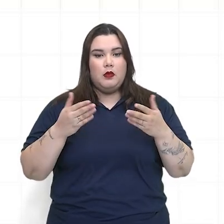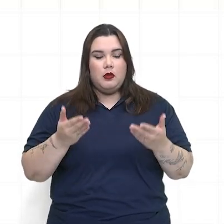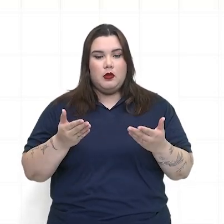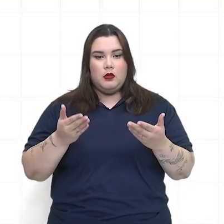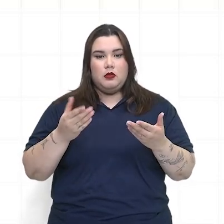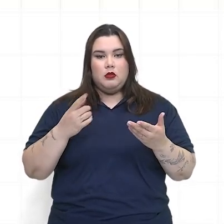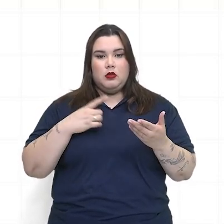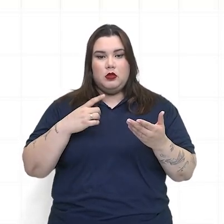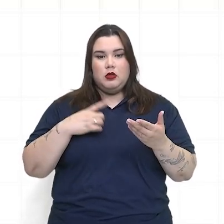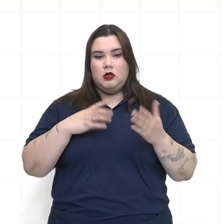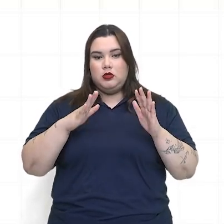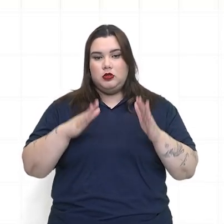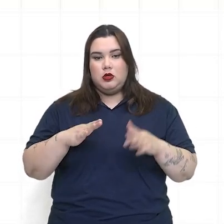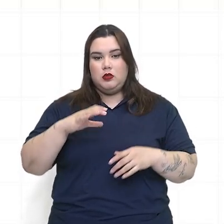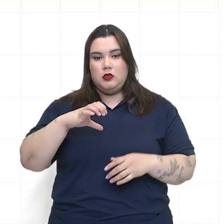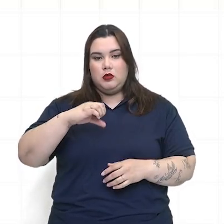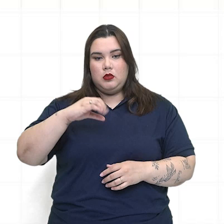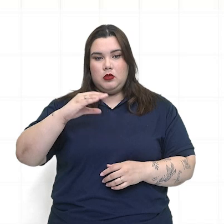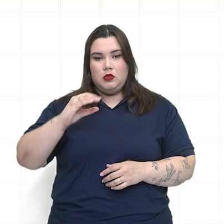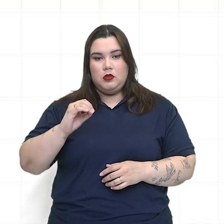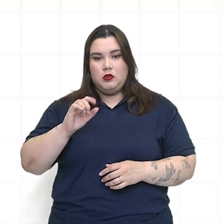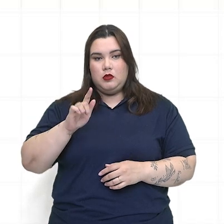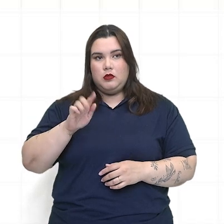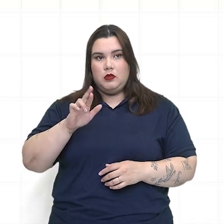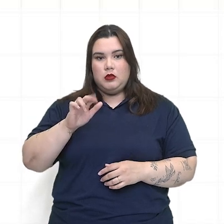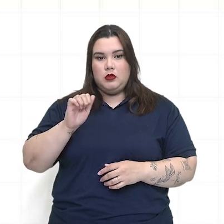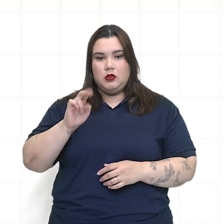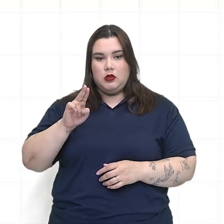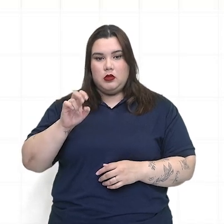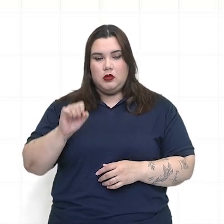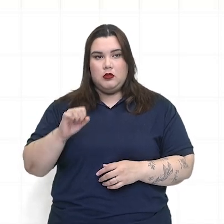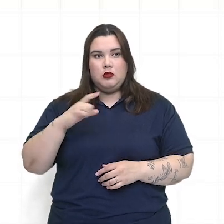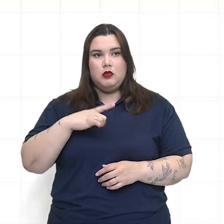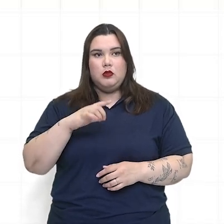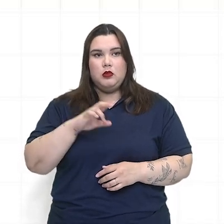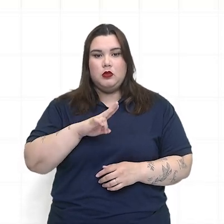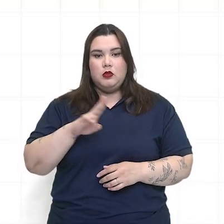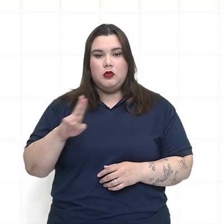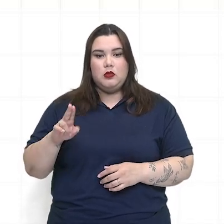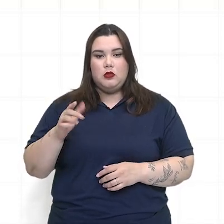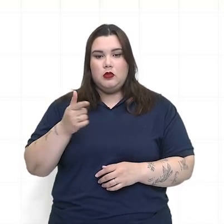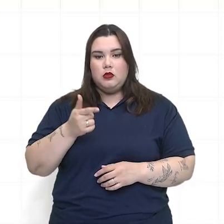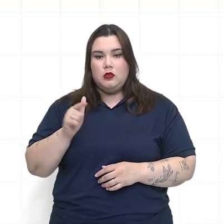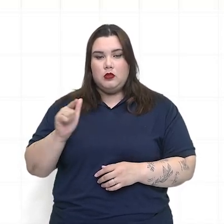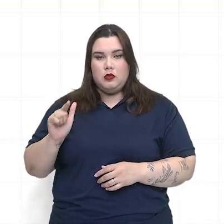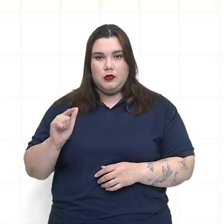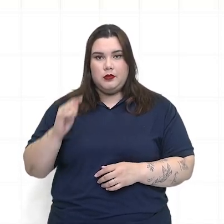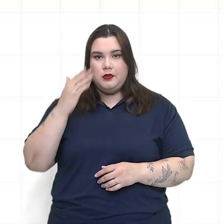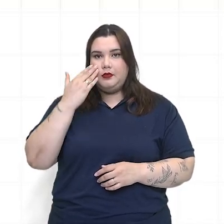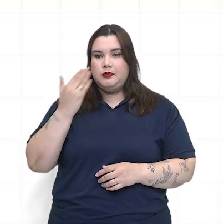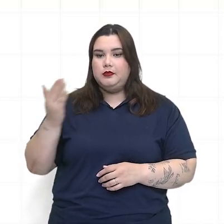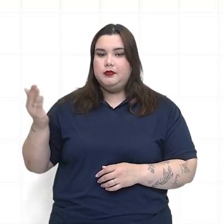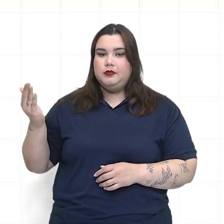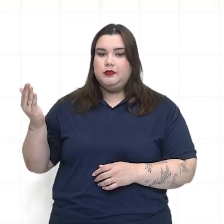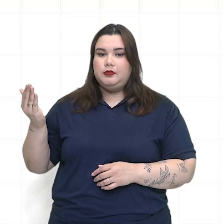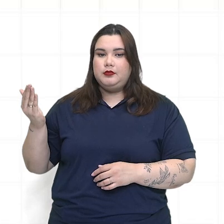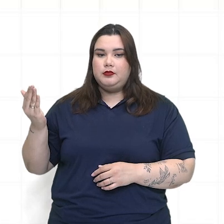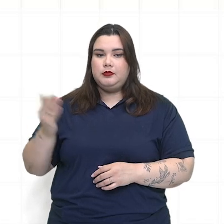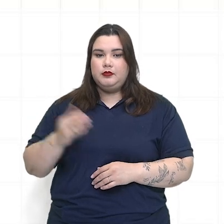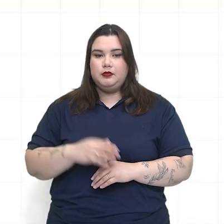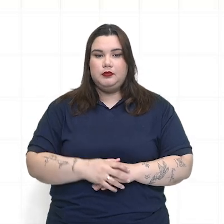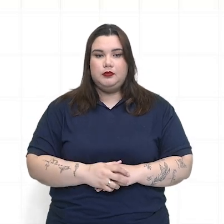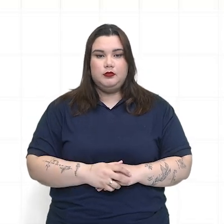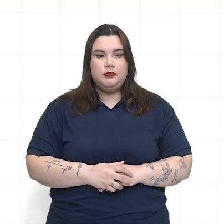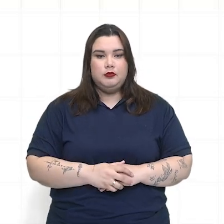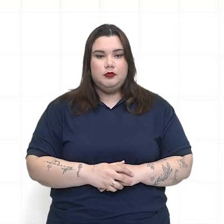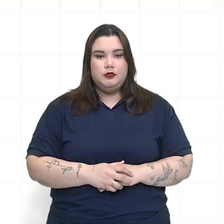deixa eu fazer aqui de novo, ele recebe um outro nome. Vou fazer mais grosso para vocês visualizarem melhor. Então, olha